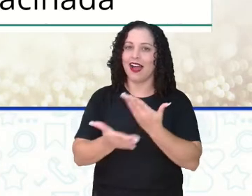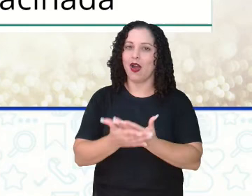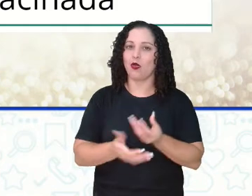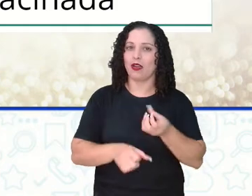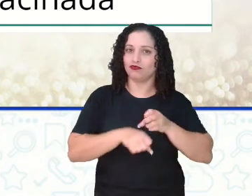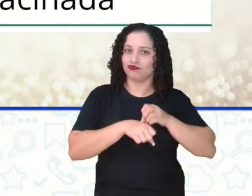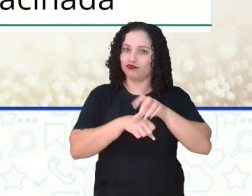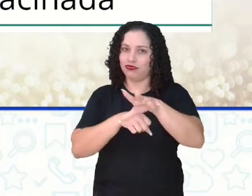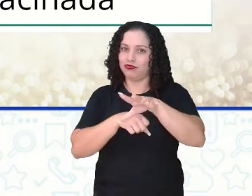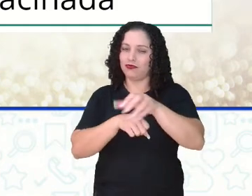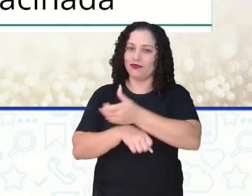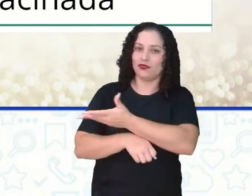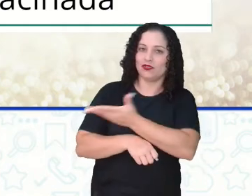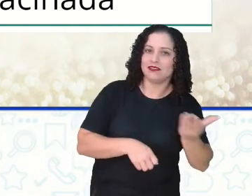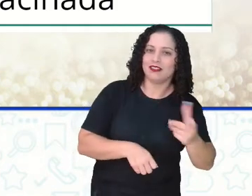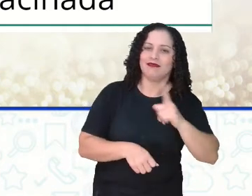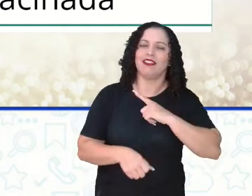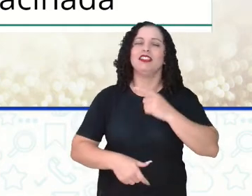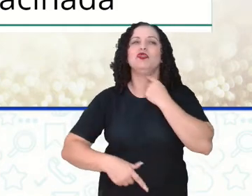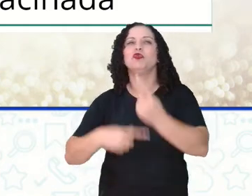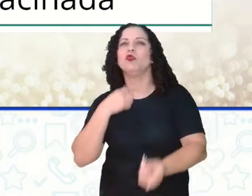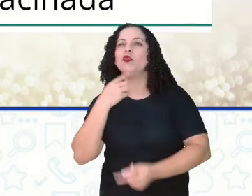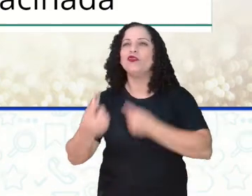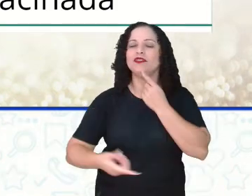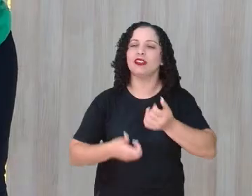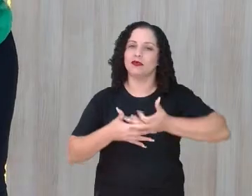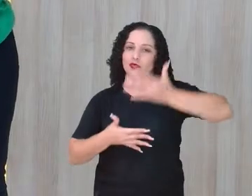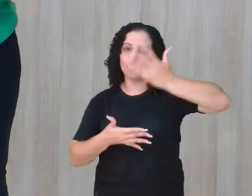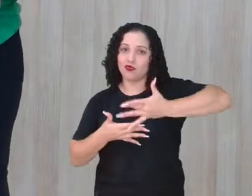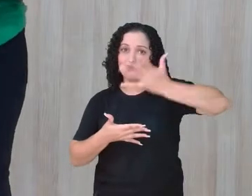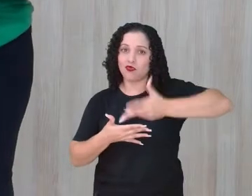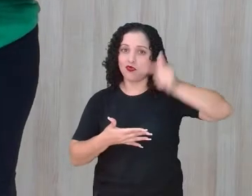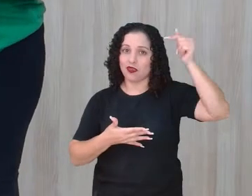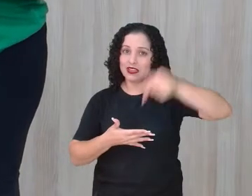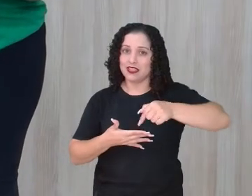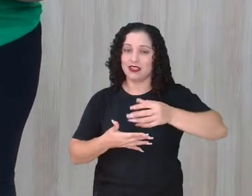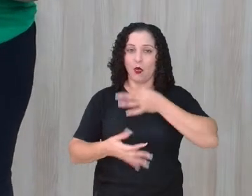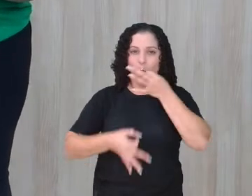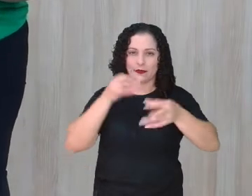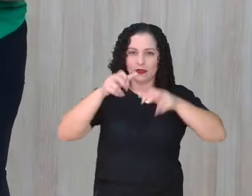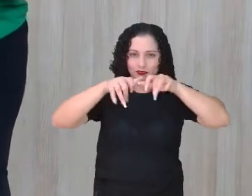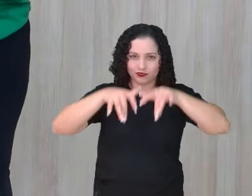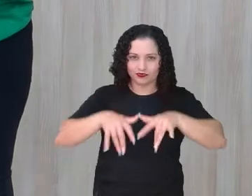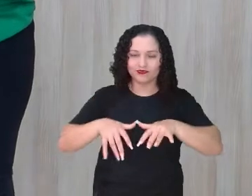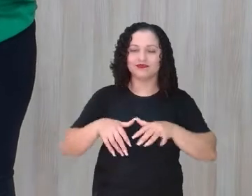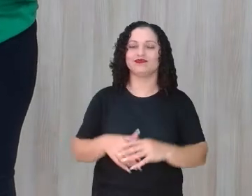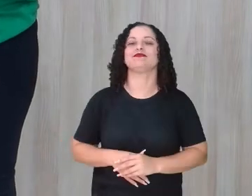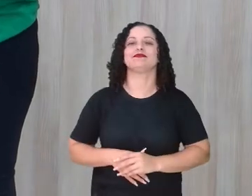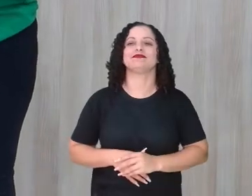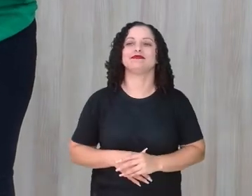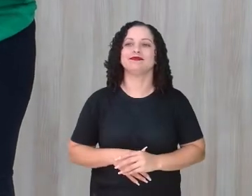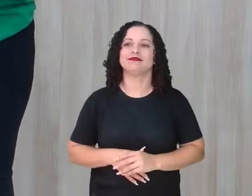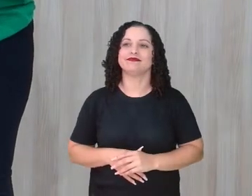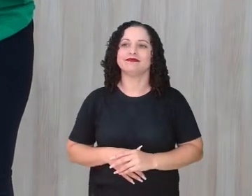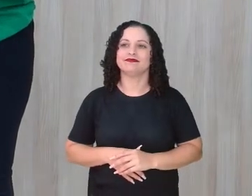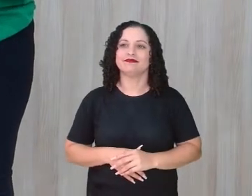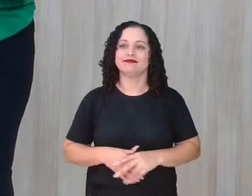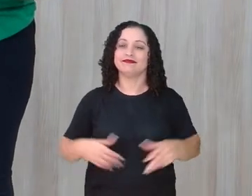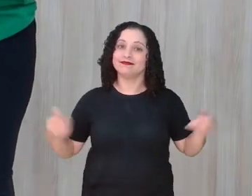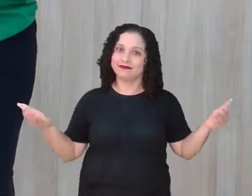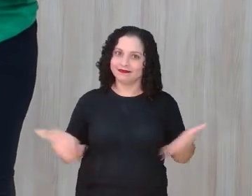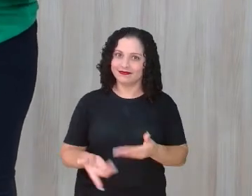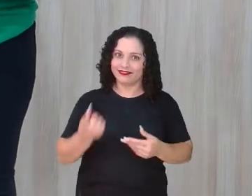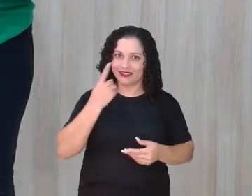para você. Se surgir alguma dúvida, comenta que na próxima aula a gente tira. E a